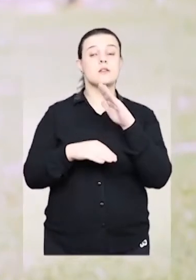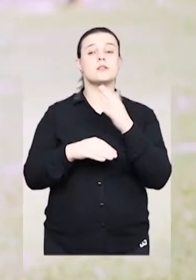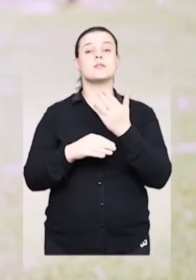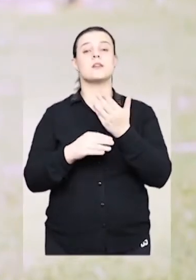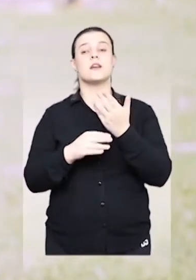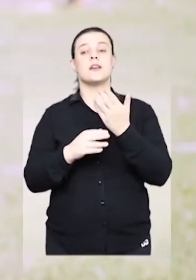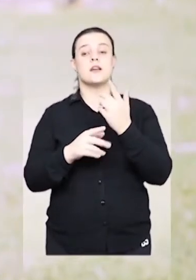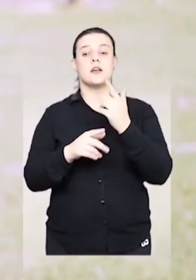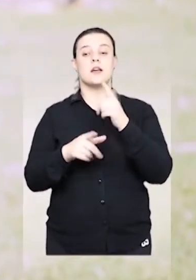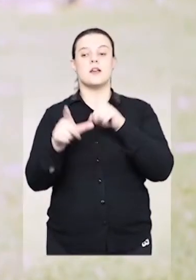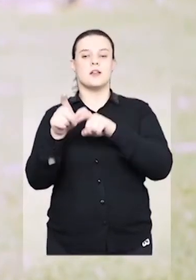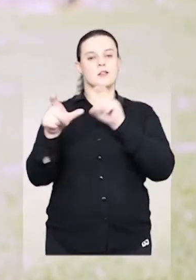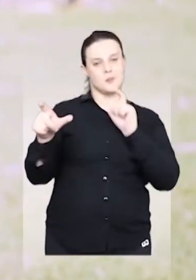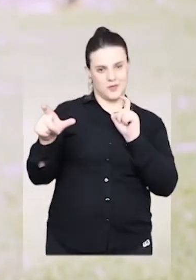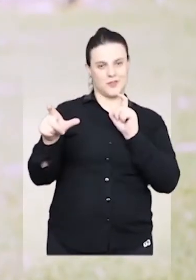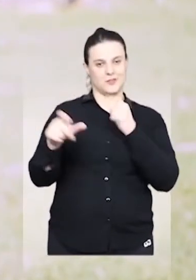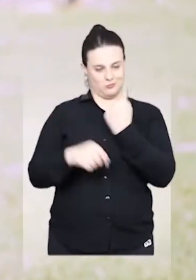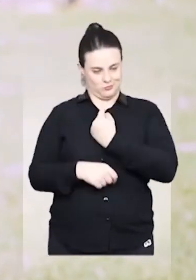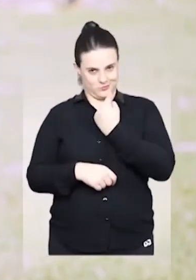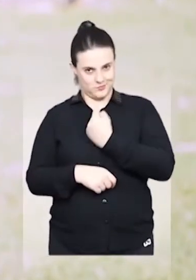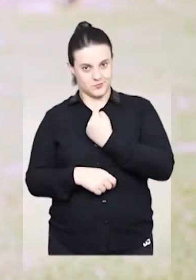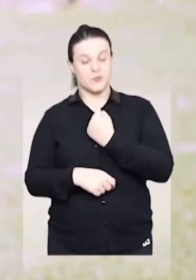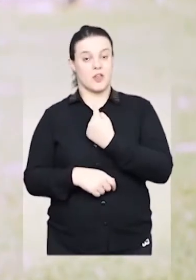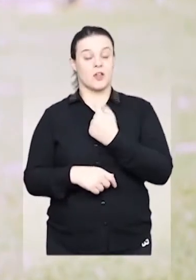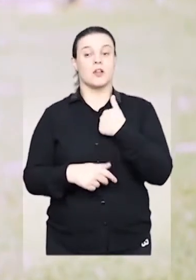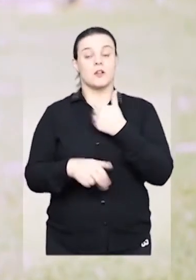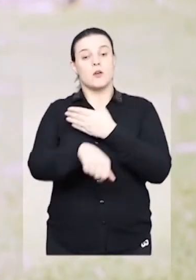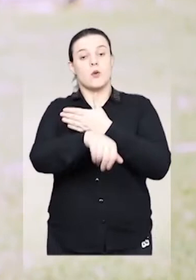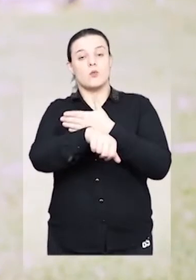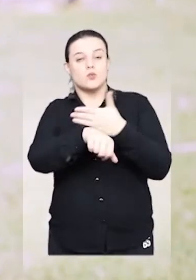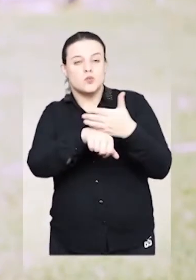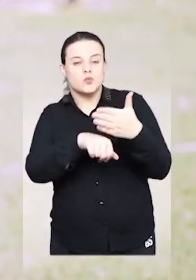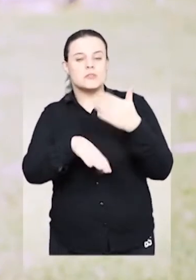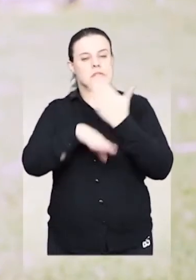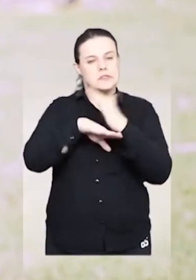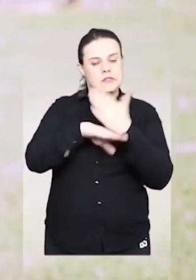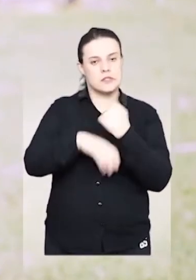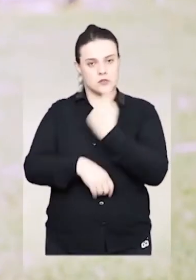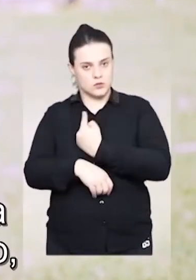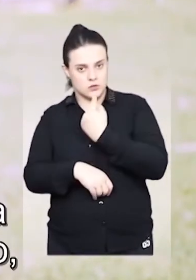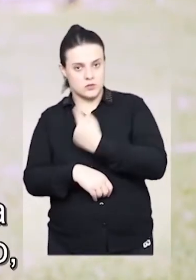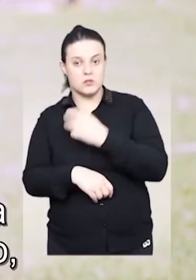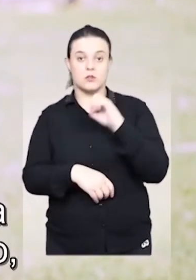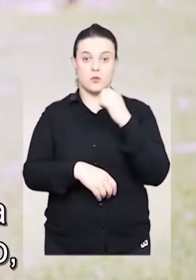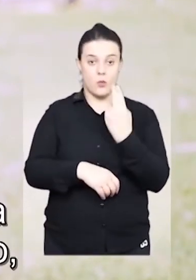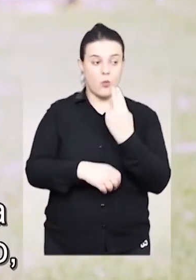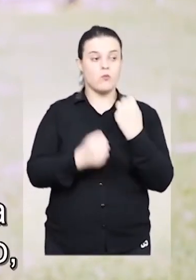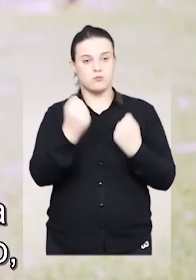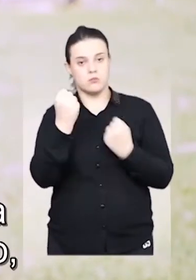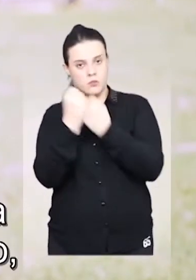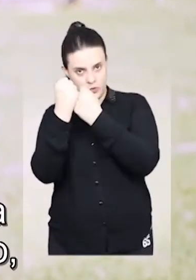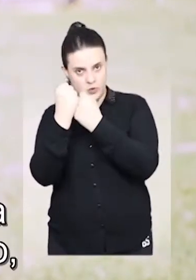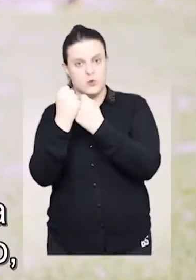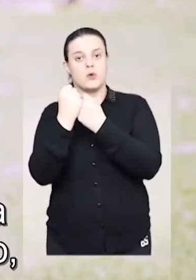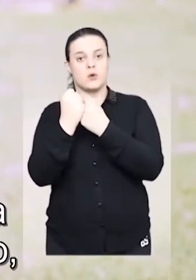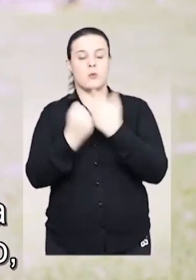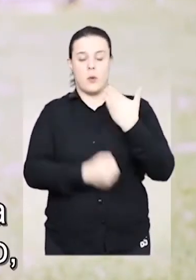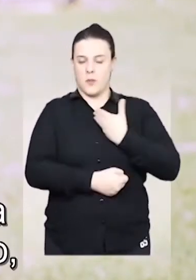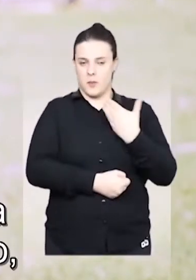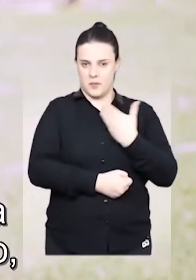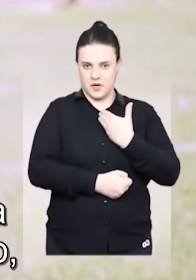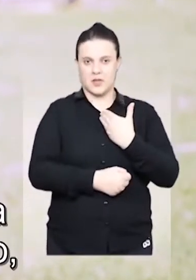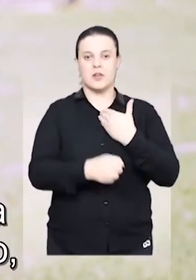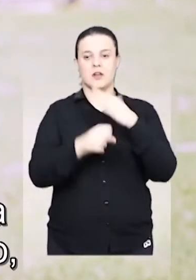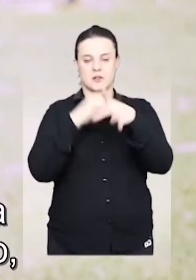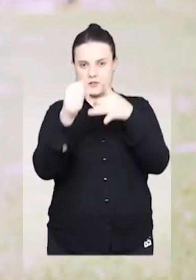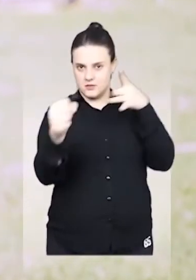mais independente, então eu costumo treinar um pouco mais sozinho, ou também com muito apoio de uma grande amiga minha